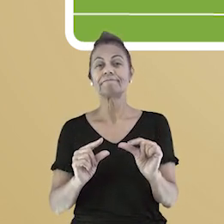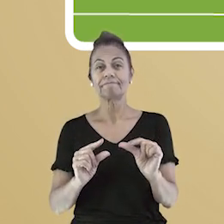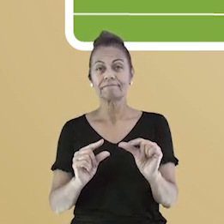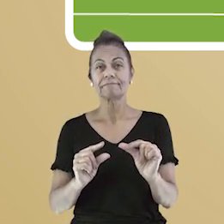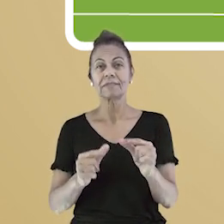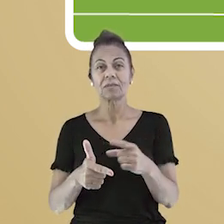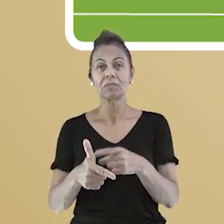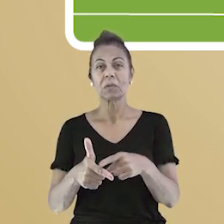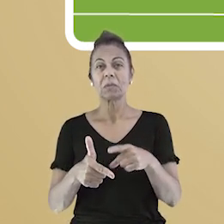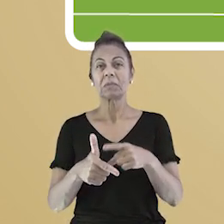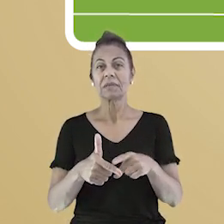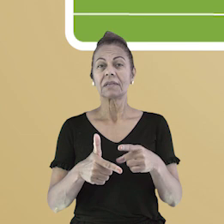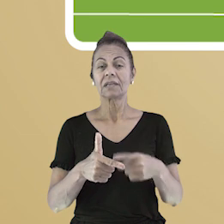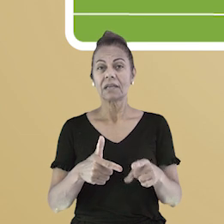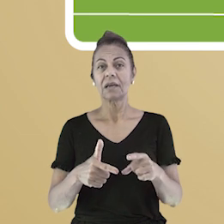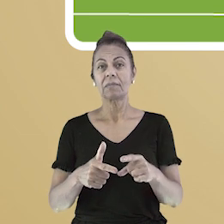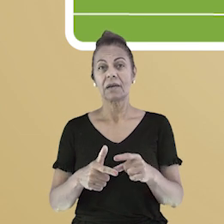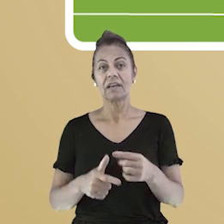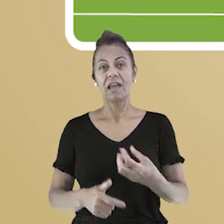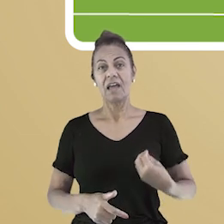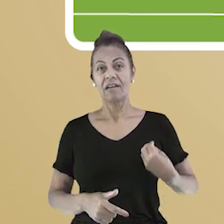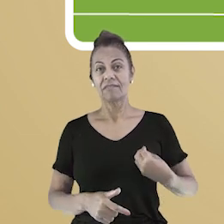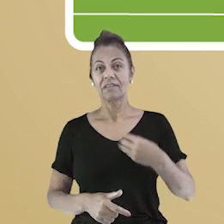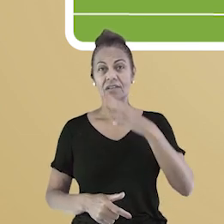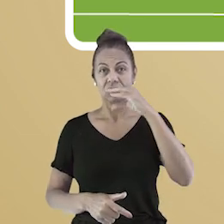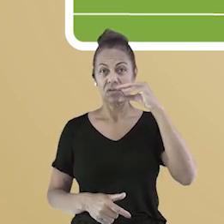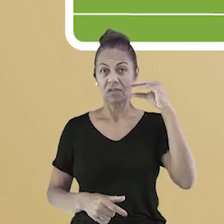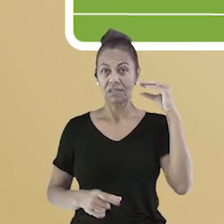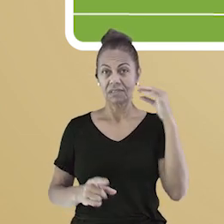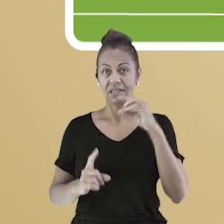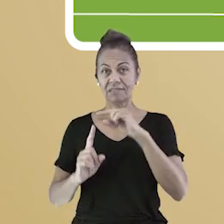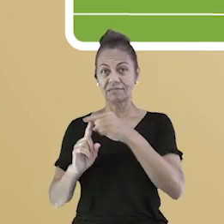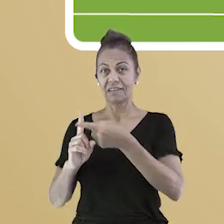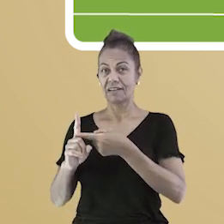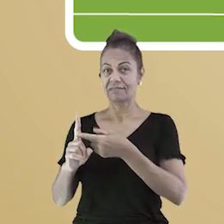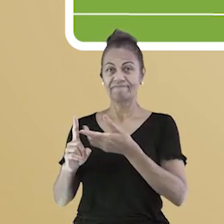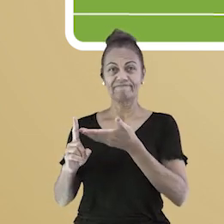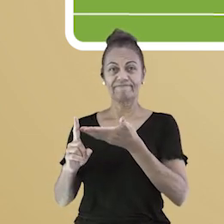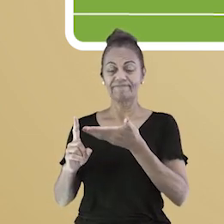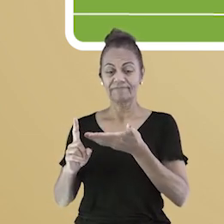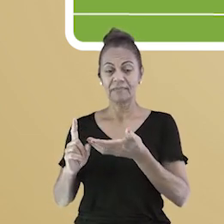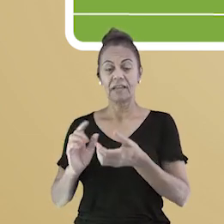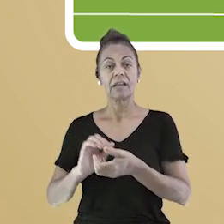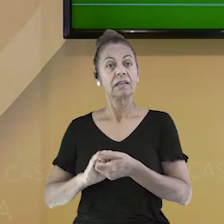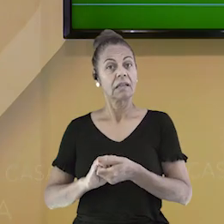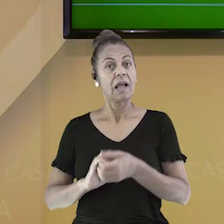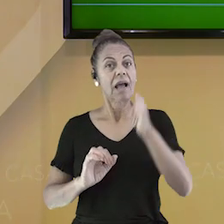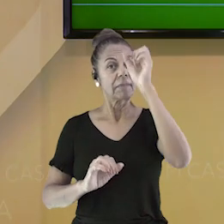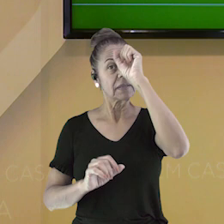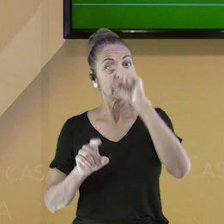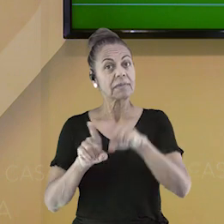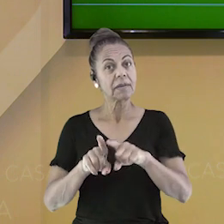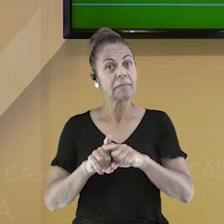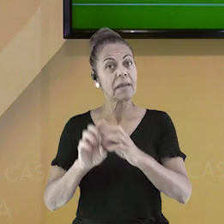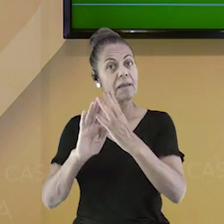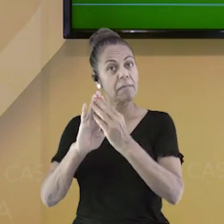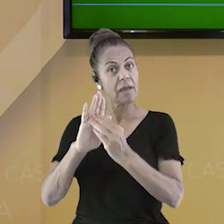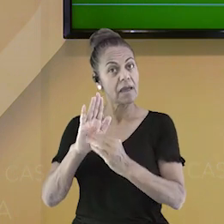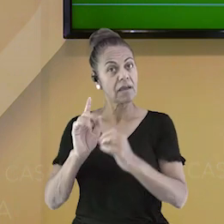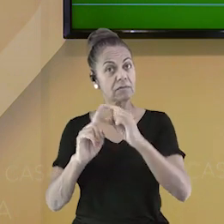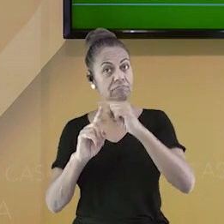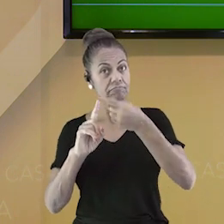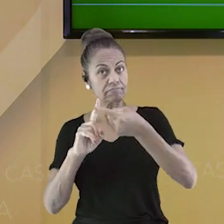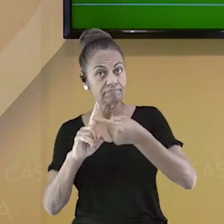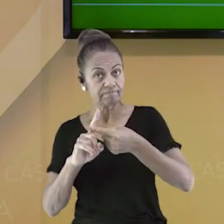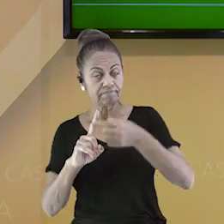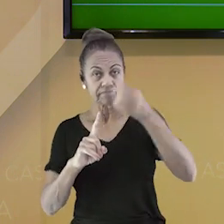e social são algumas consequências de uma gravidez precoce na vida de adolescentes. A gente também aprendeu que